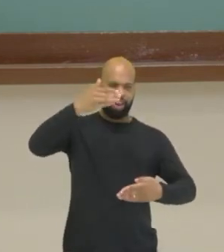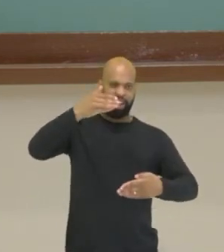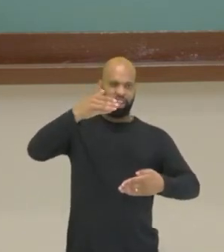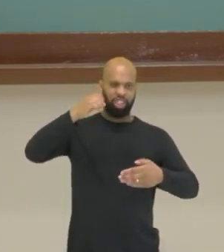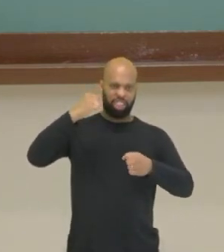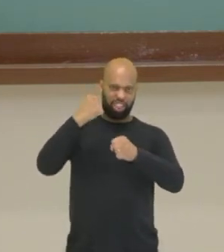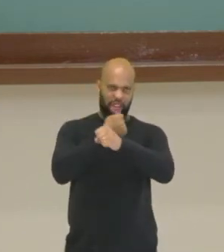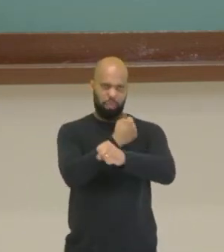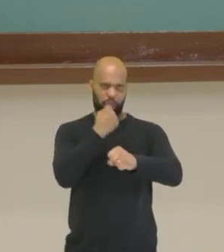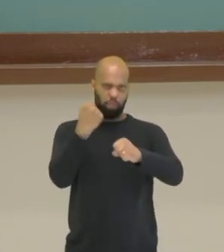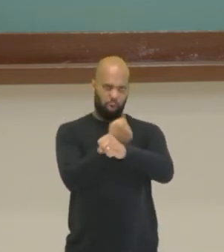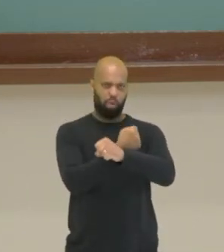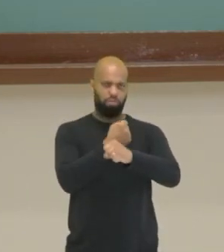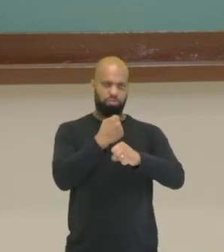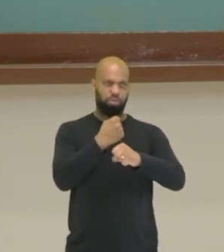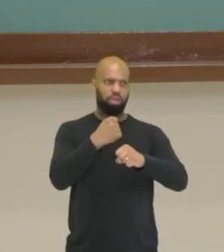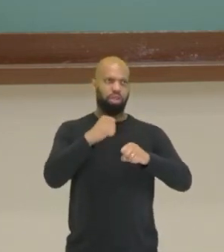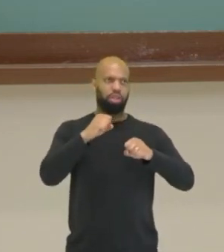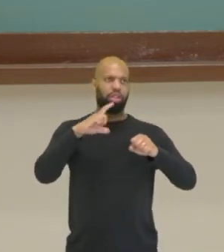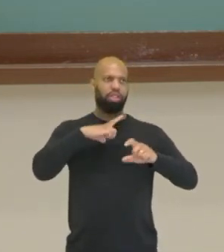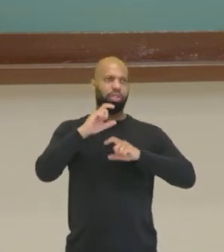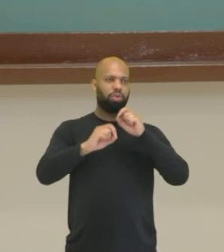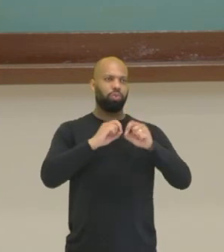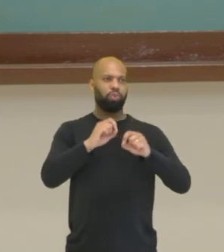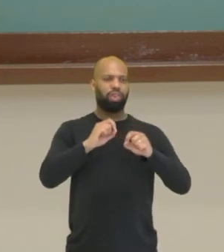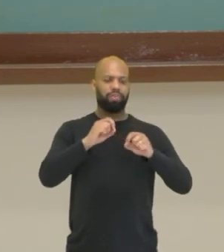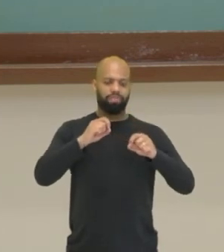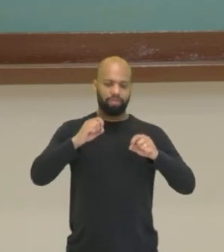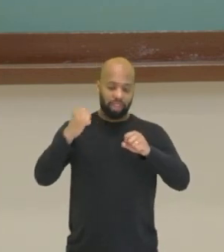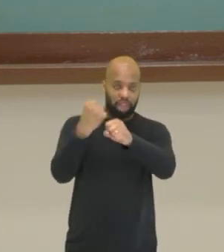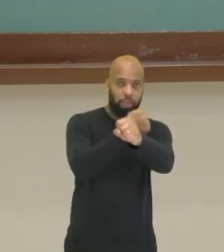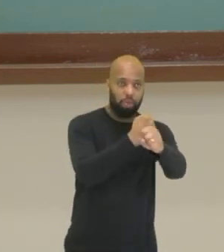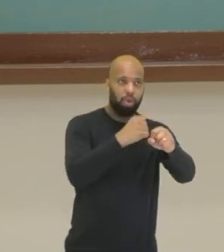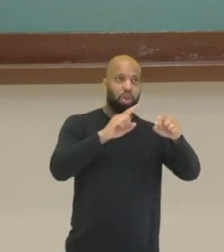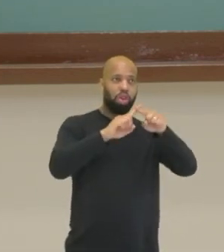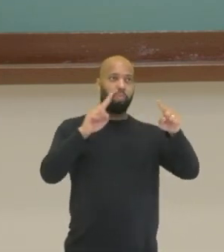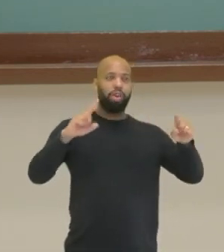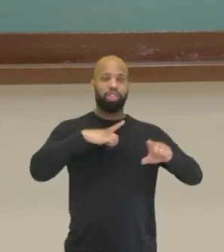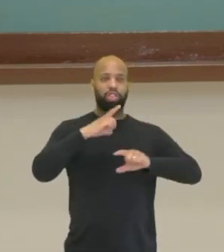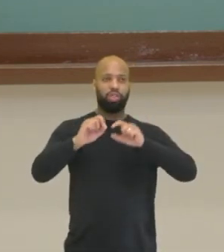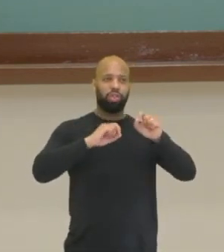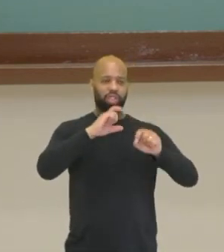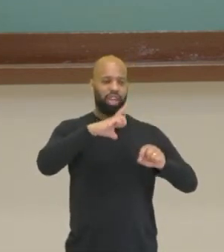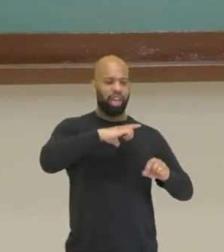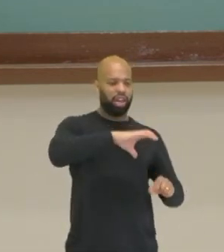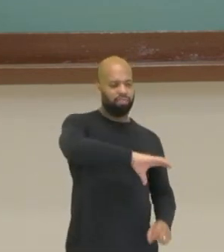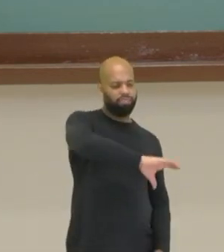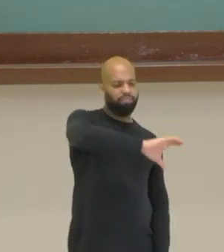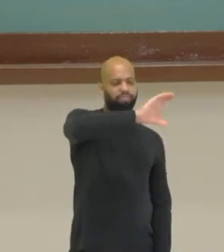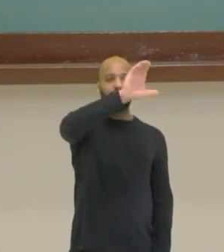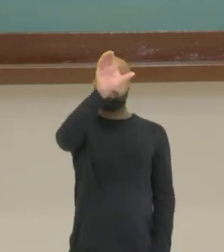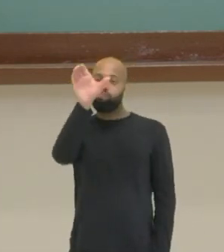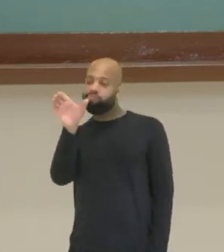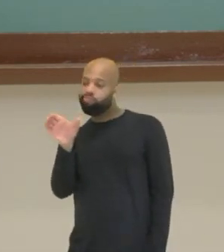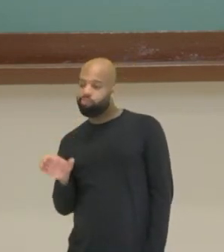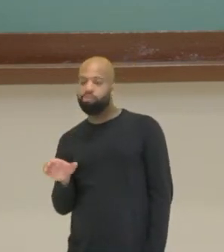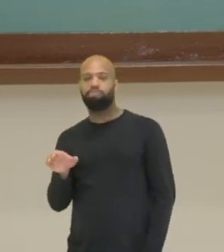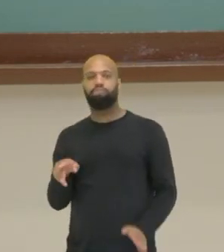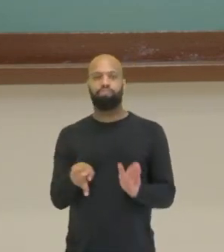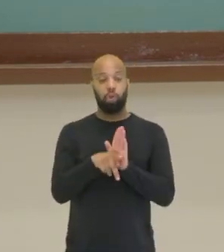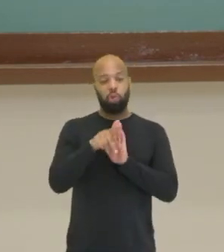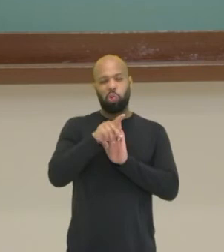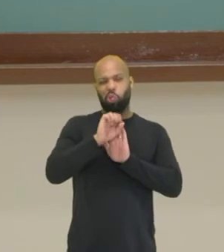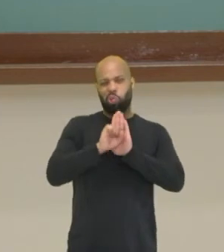Nessa, acabaram dando de frente com um dos arcos que sustentava o palacete, um palacete antigo, século XIX, né, o Museu